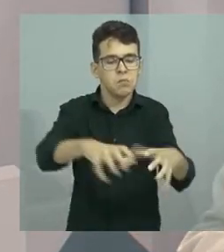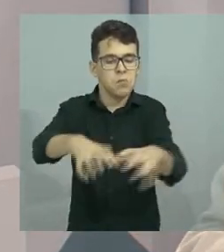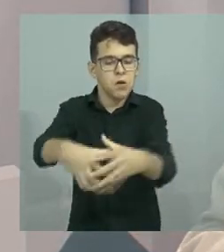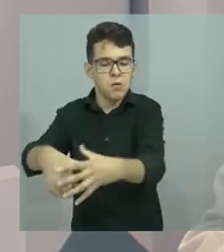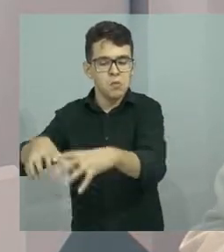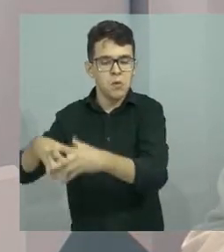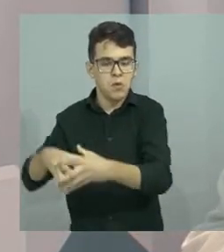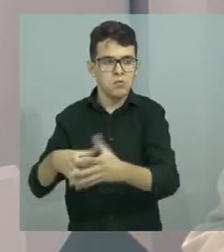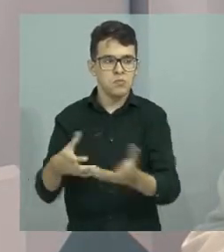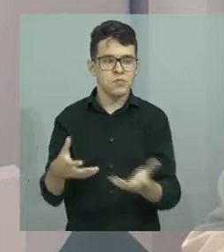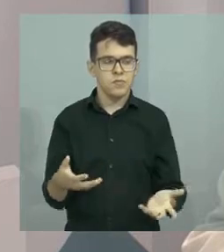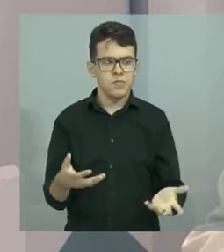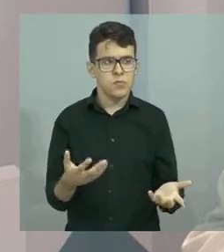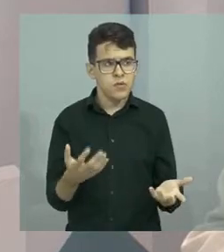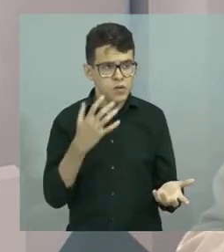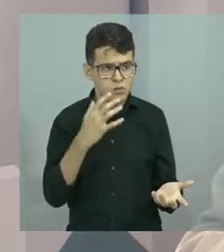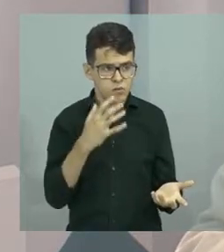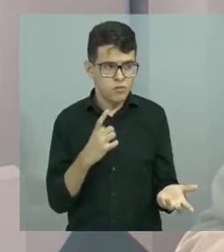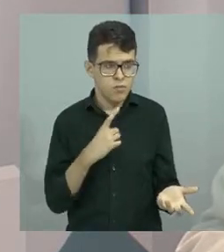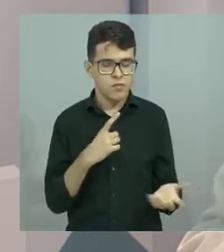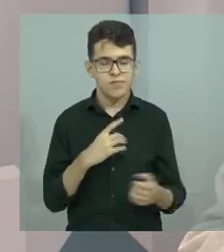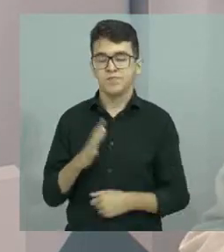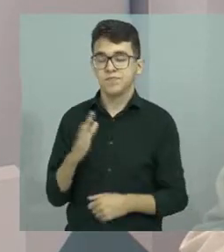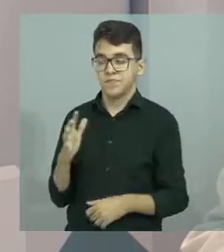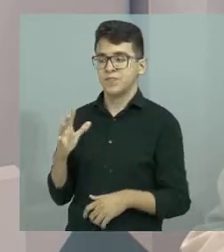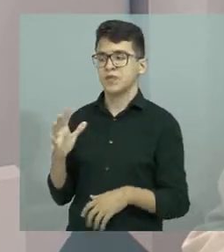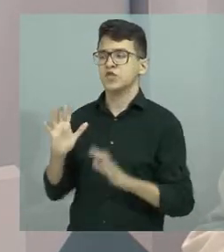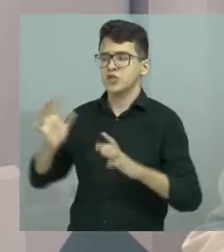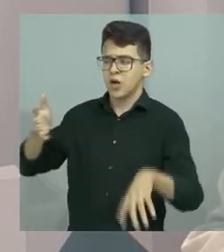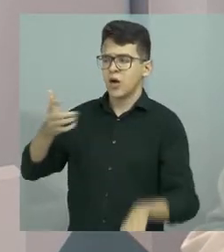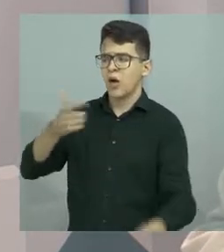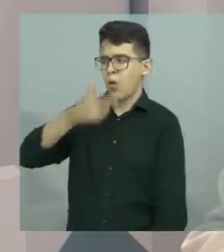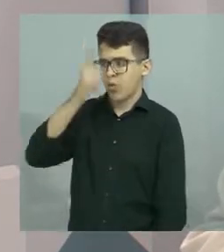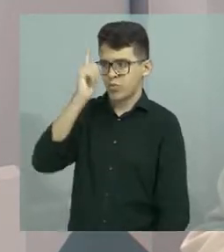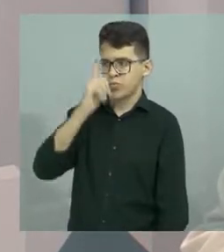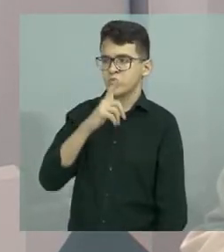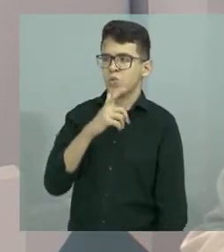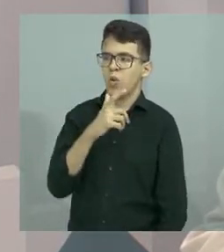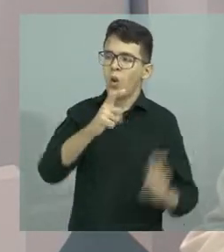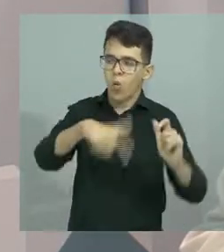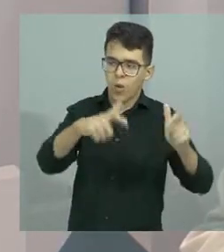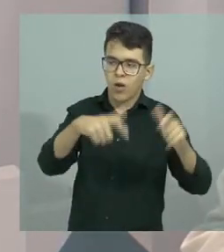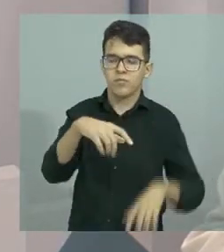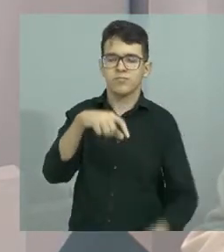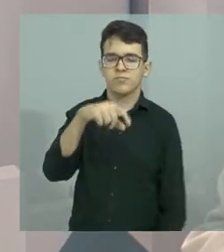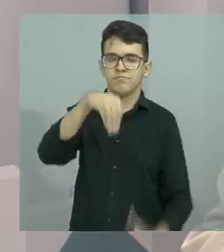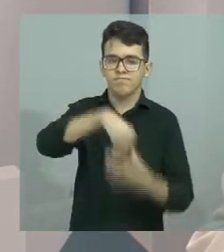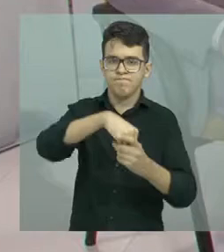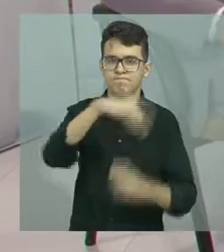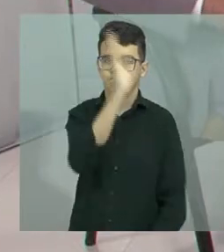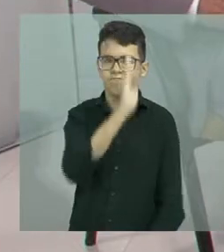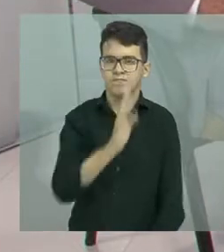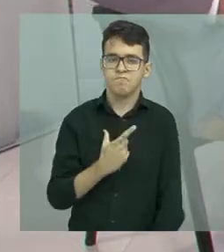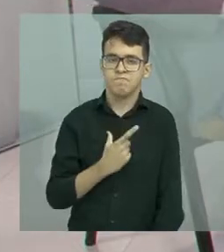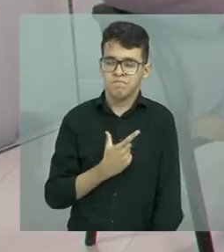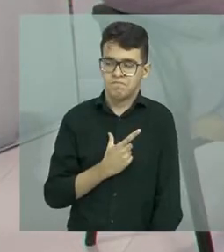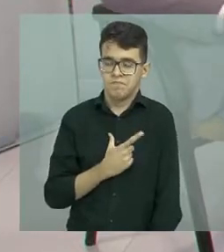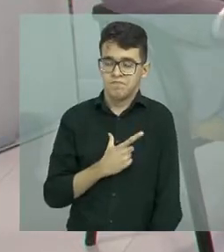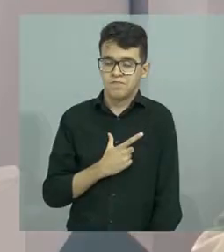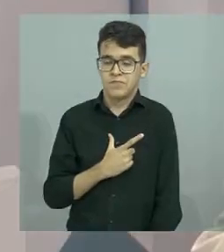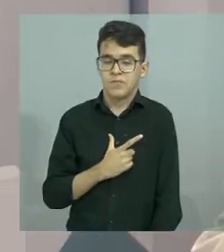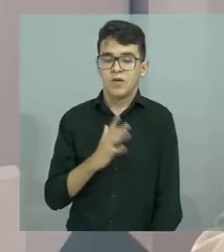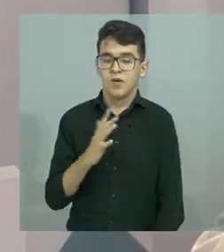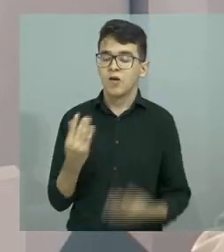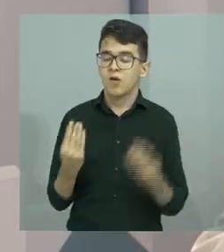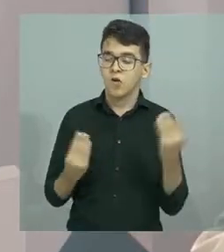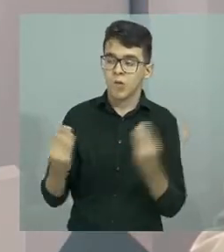esse formato de parlamento metropolitano, ele já existe em outras regiões metropolitanas do país, certo? E em cada região